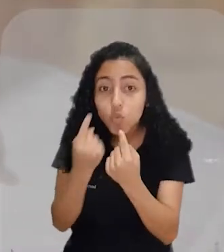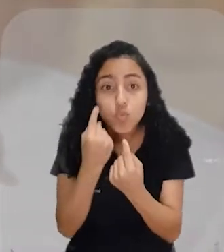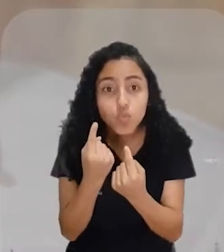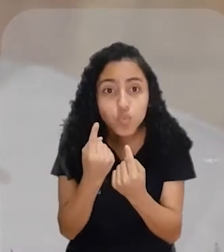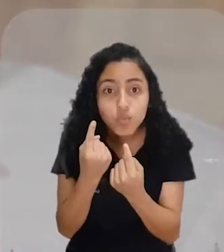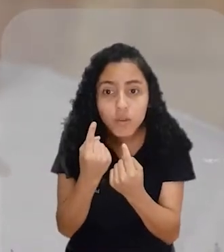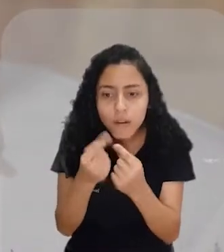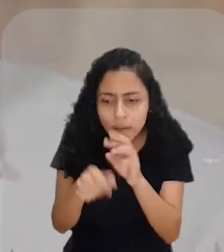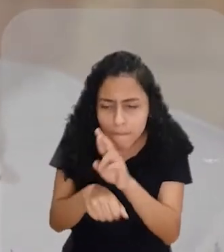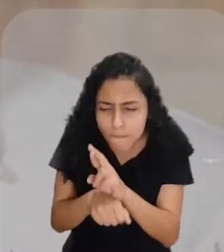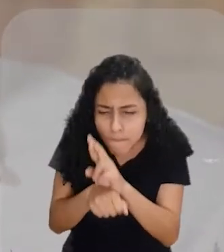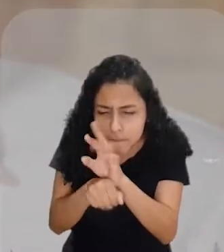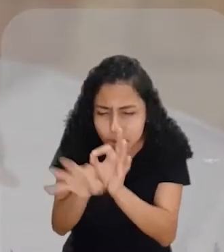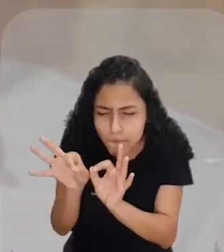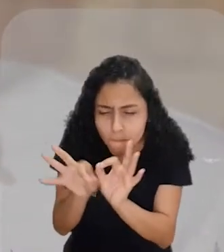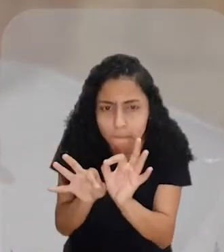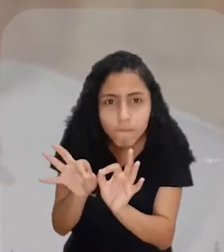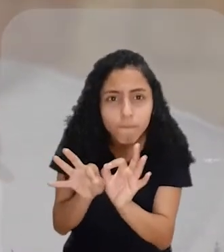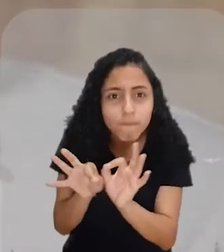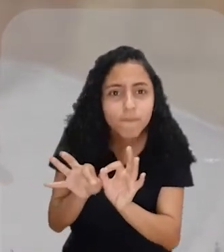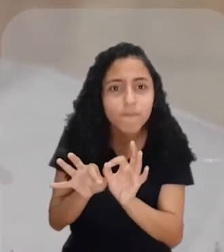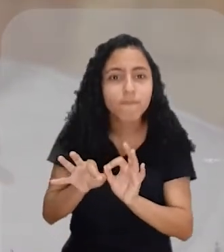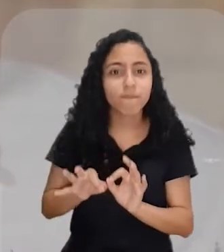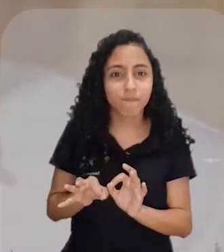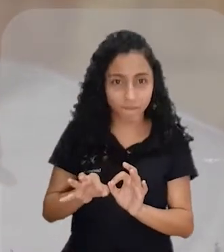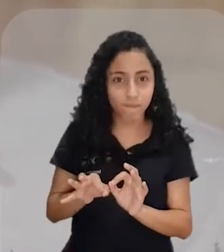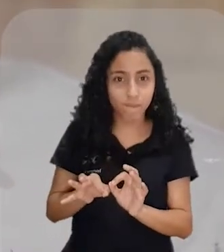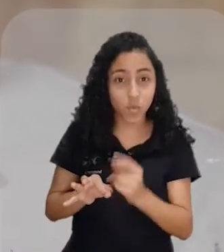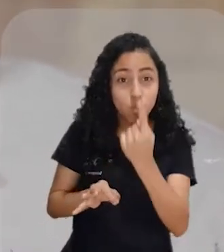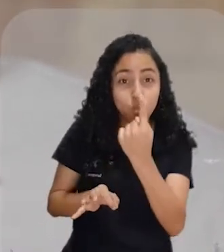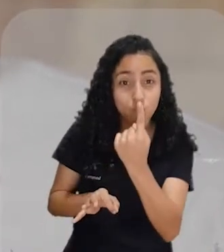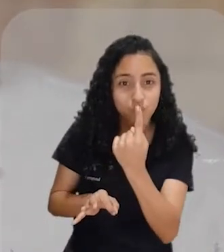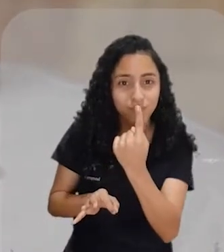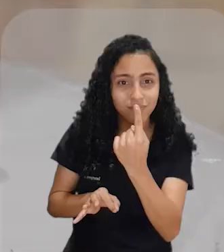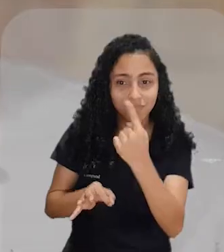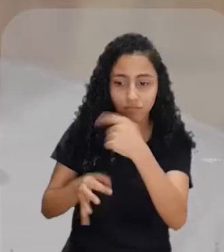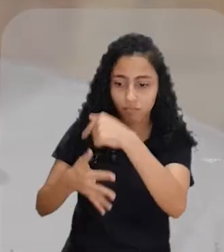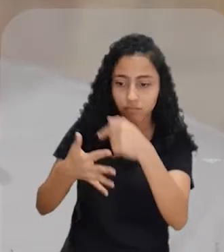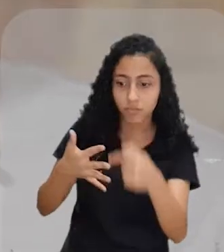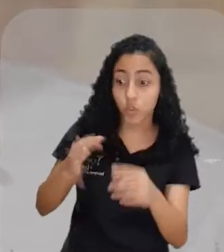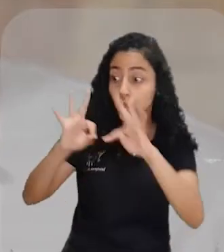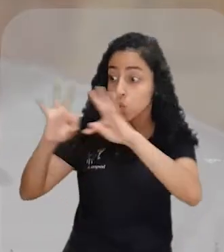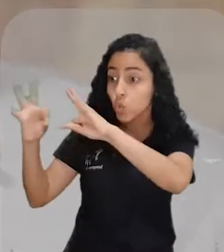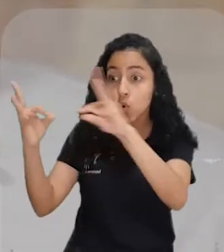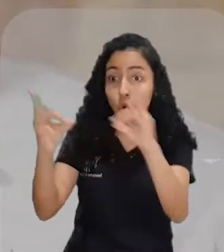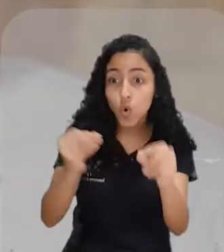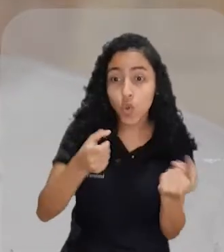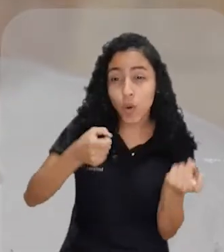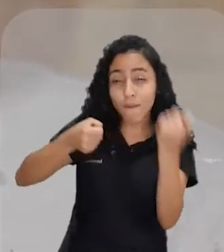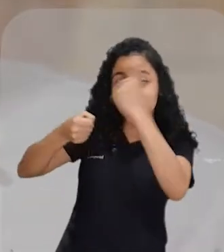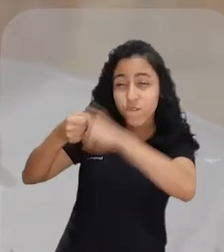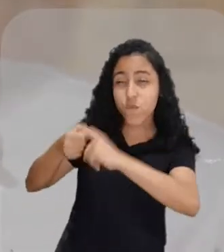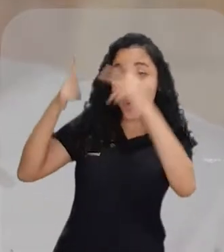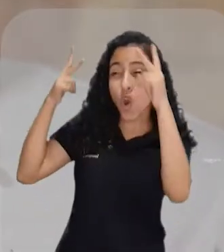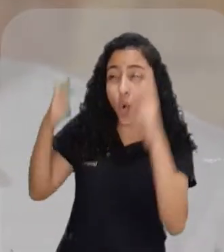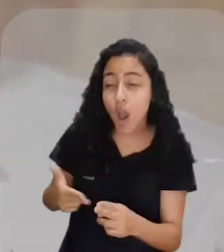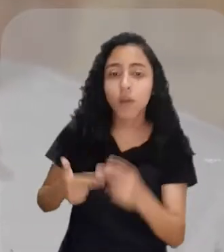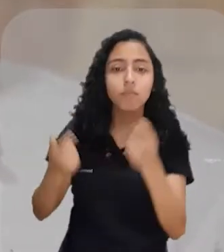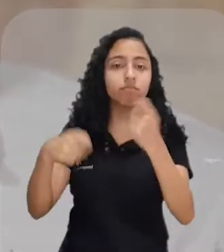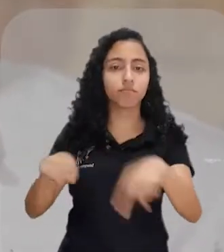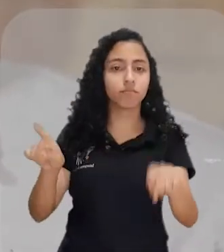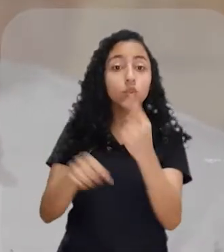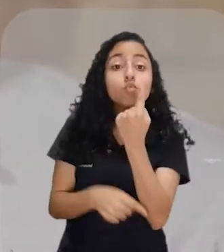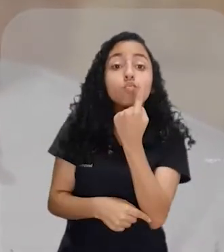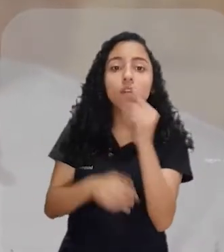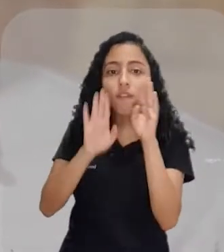ele quer recuperar a biota do solo. Então, ele vai lançar mão de técnicas para recuperar esse atributo do ecossistema, sem se preocupar